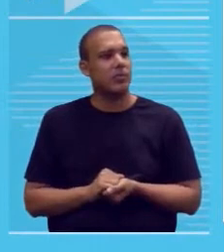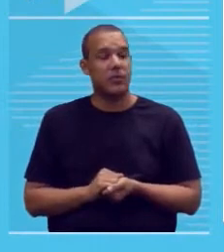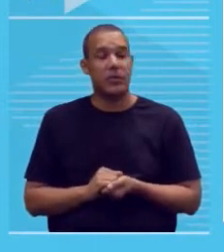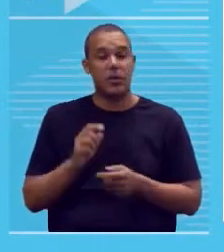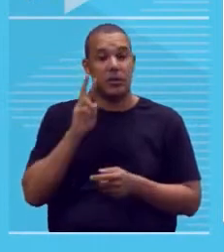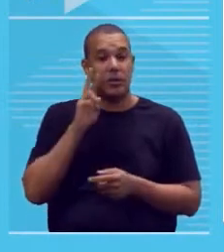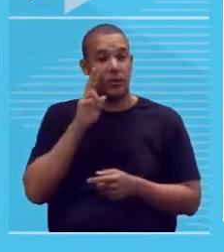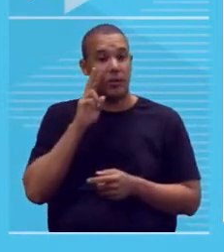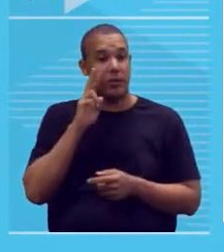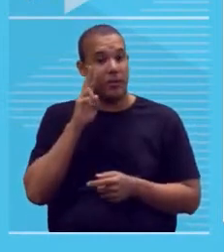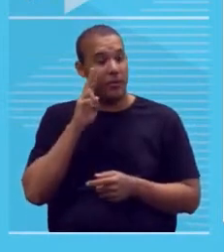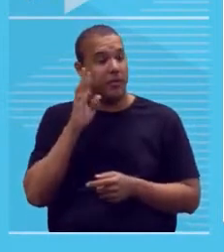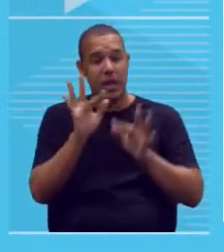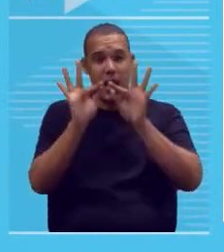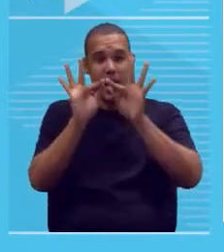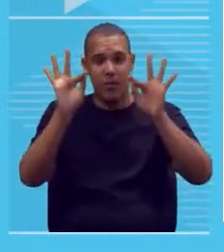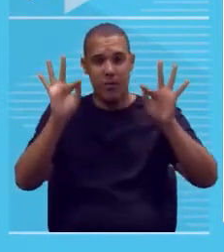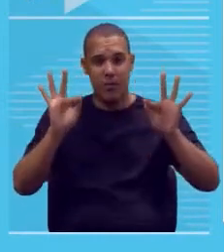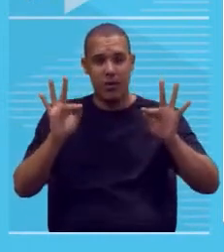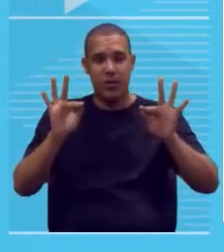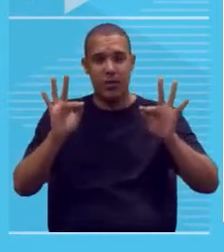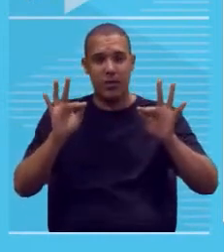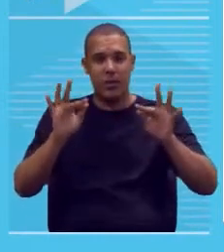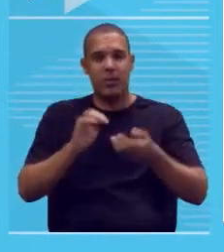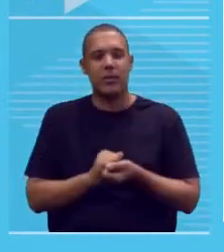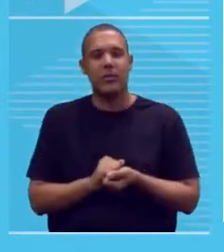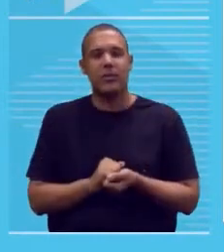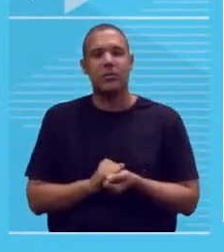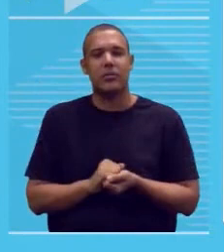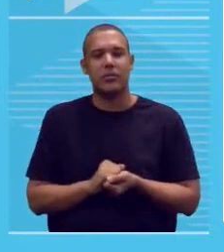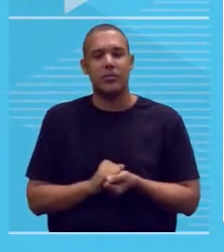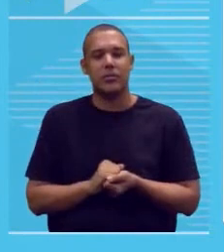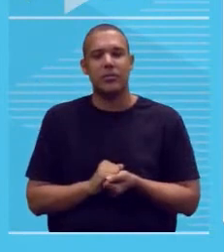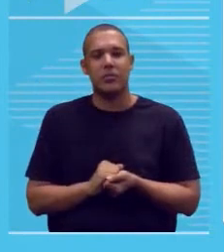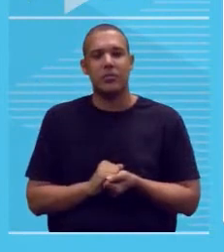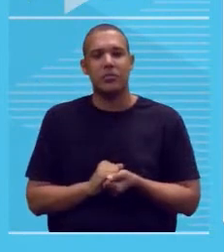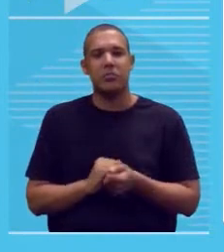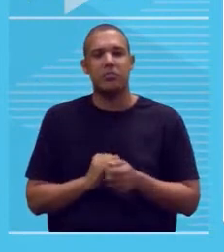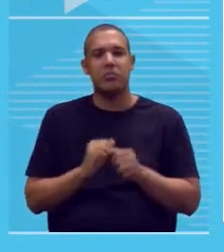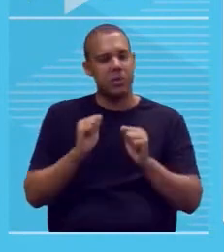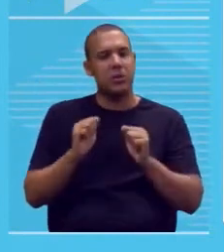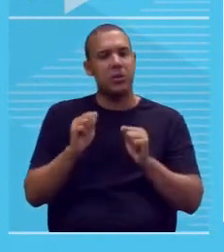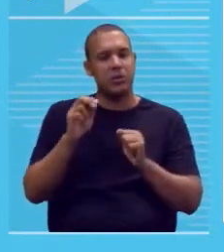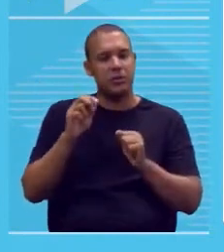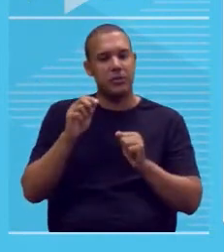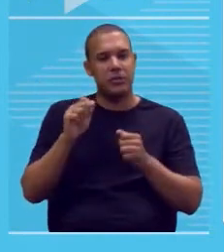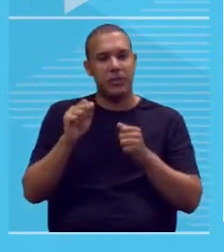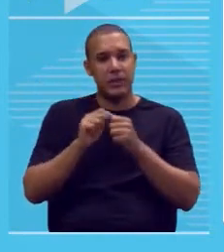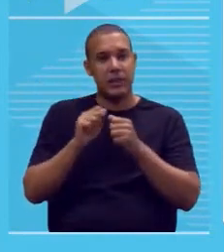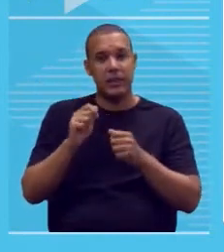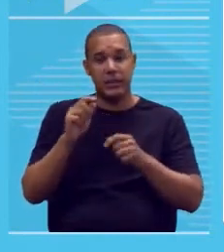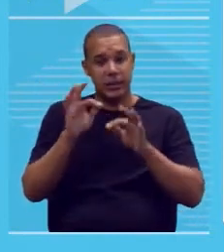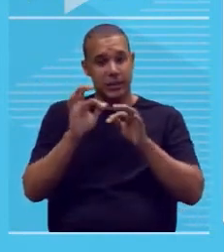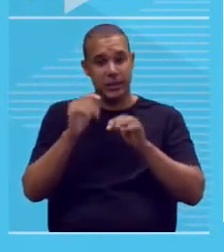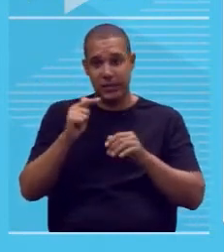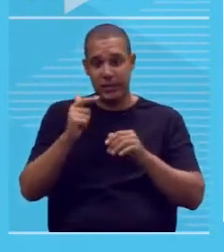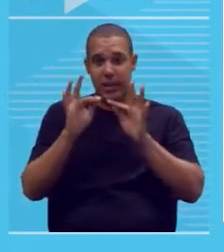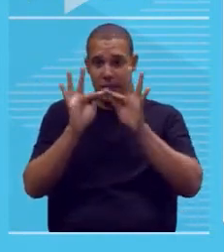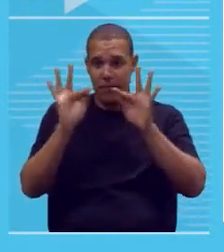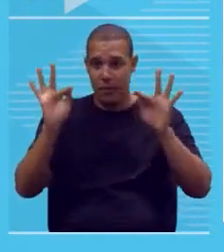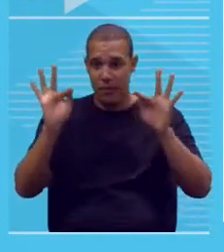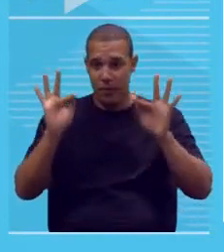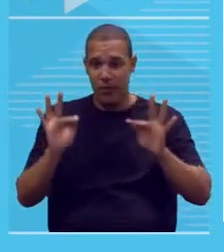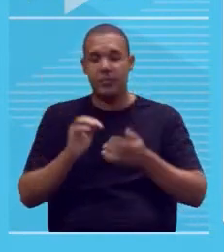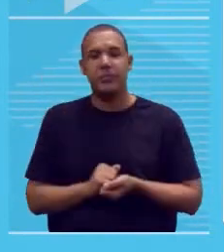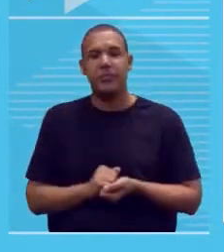fórmula que se você quiser aprender, beleza. Se não, fica tranquilo que tem como a gente desenvolver sem ela também. Ele só está dizendo para mim, professor,